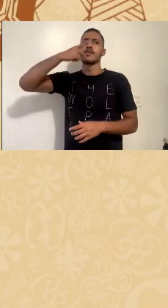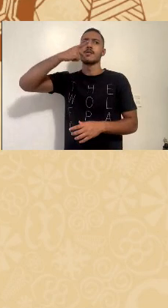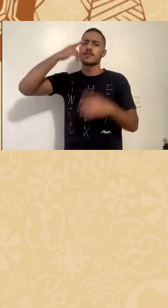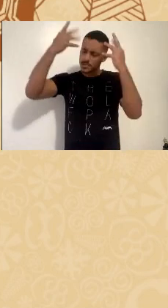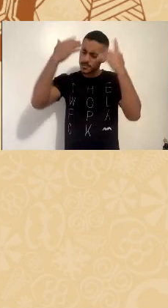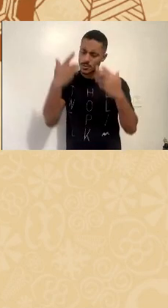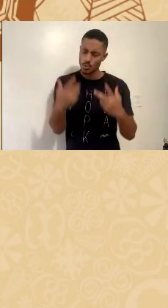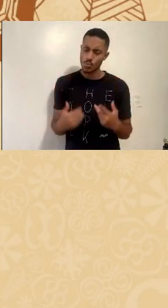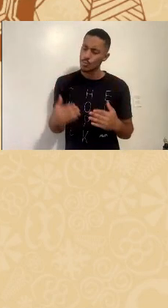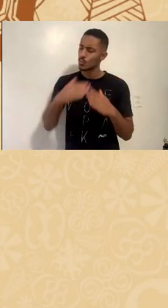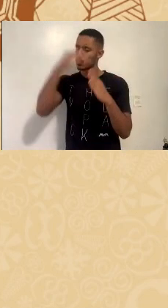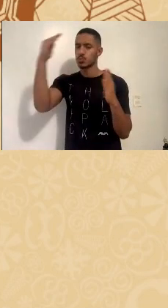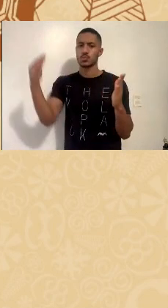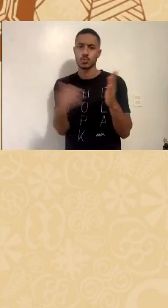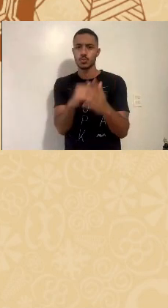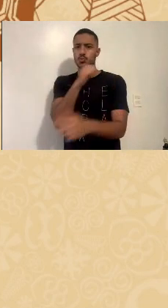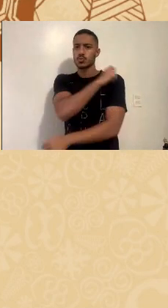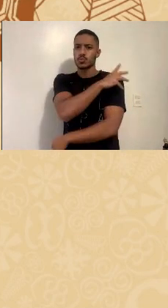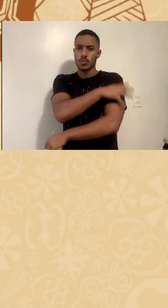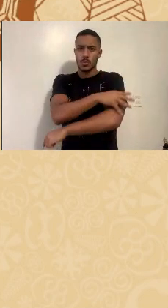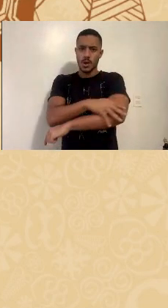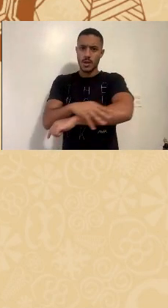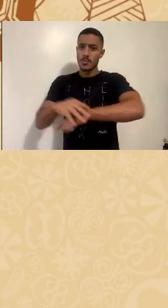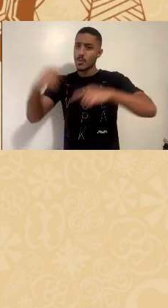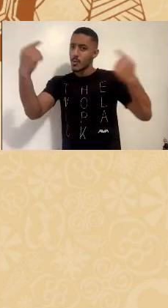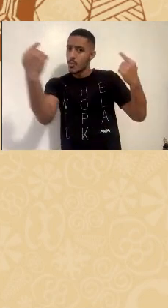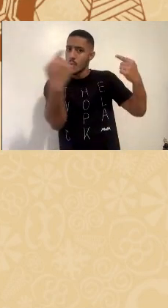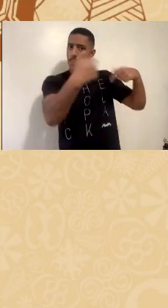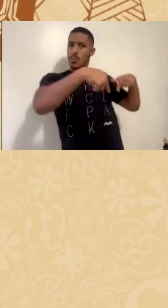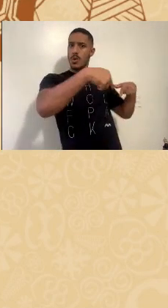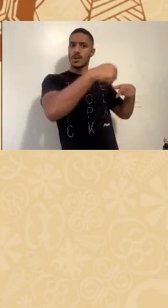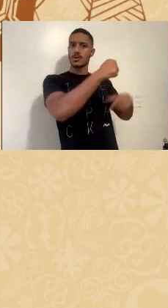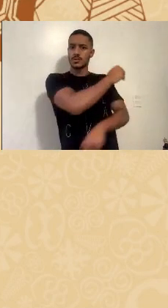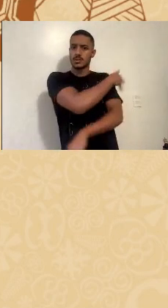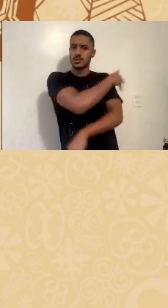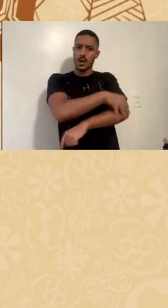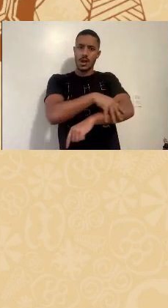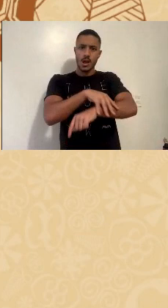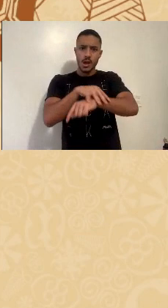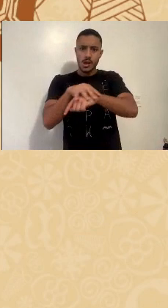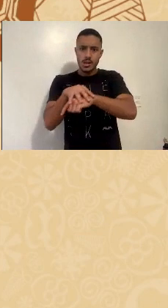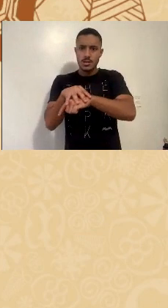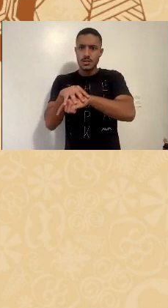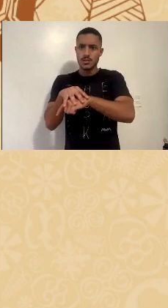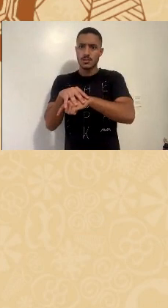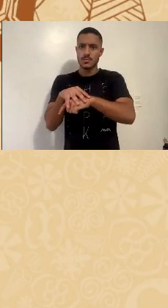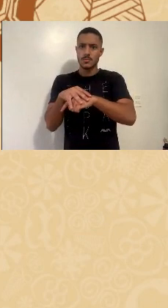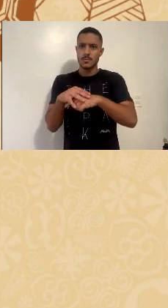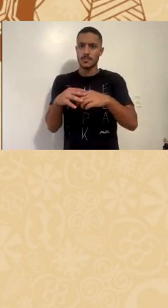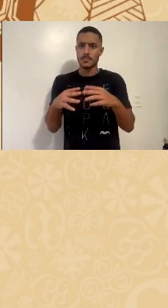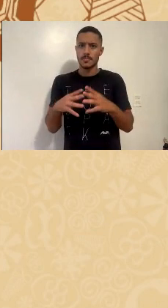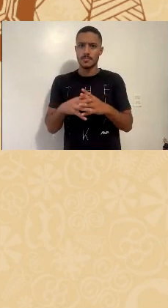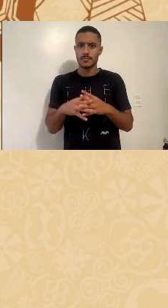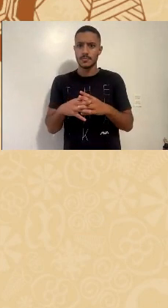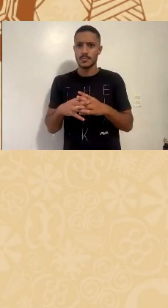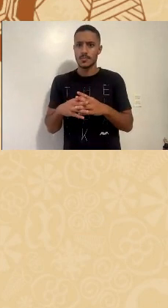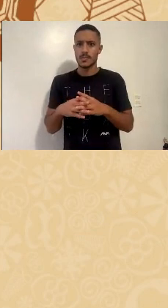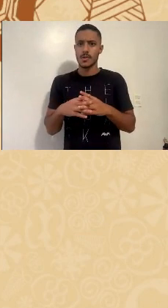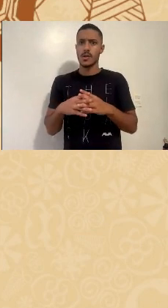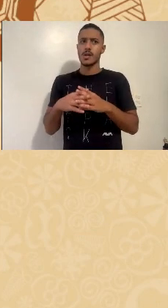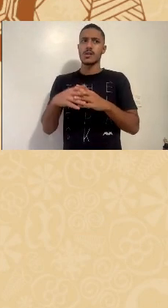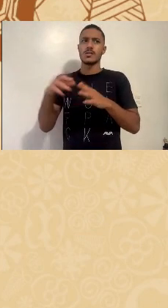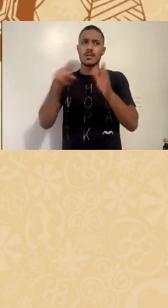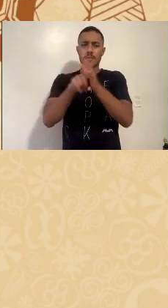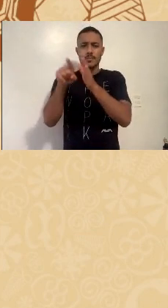um racismo, um antirracismo que coloca-se transversal às questões ou como central às questões, e a orientação da